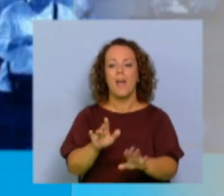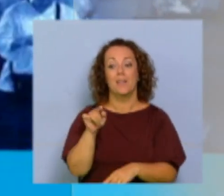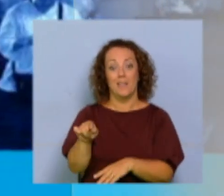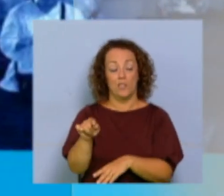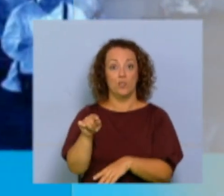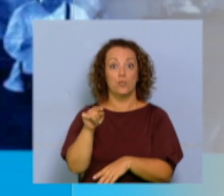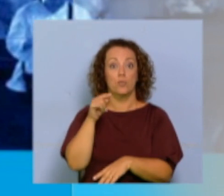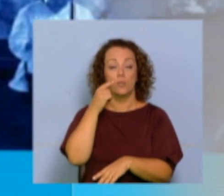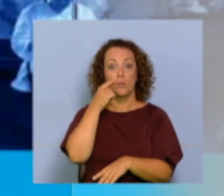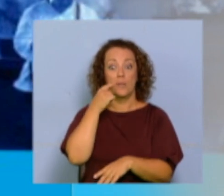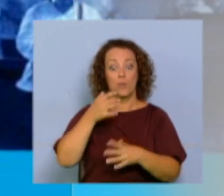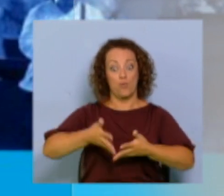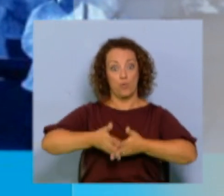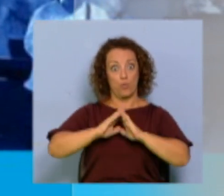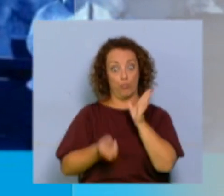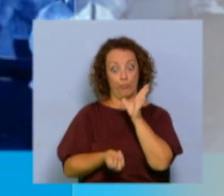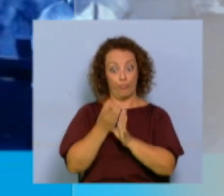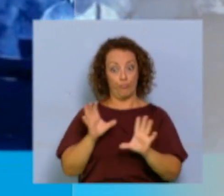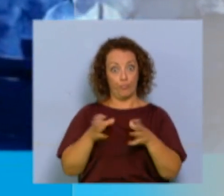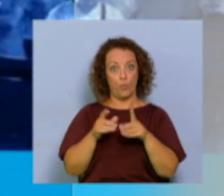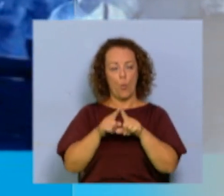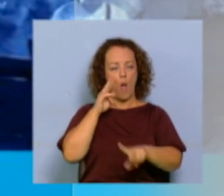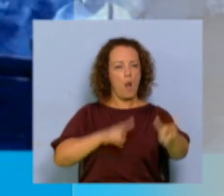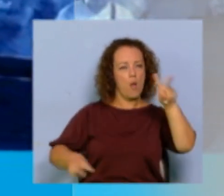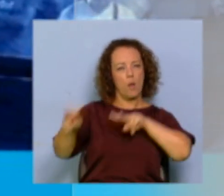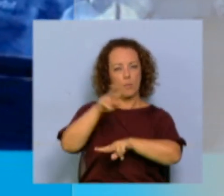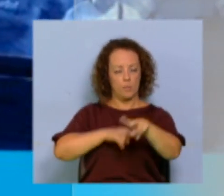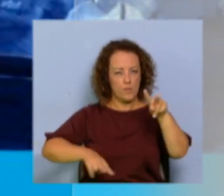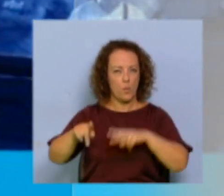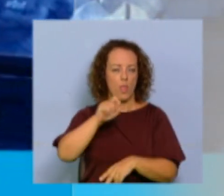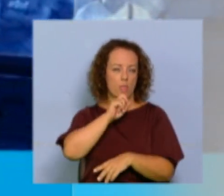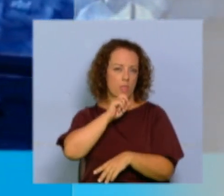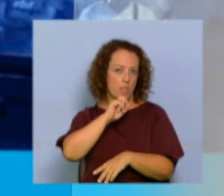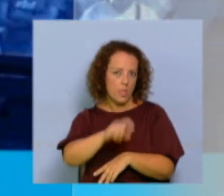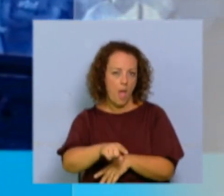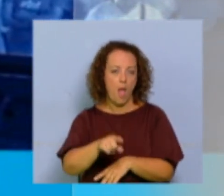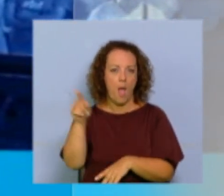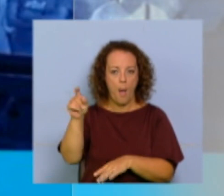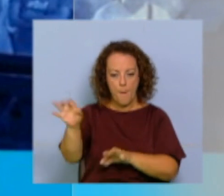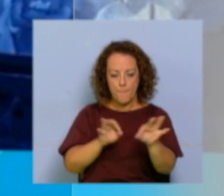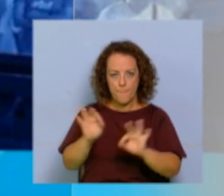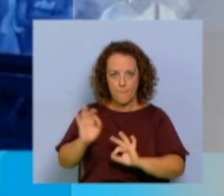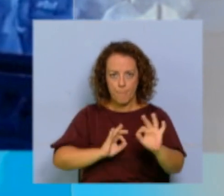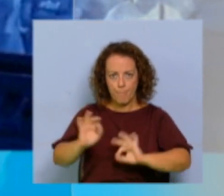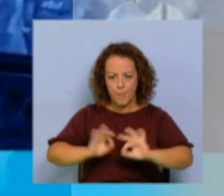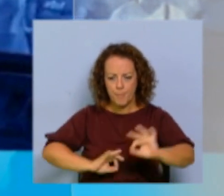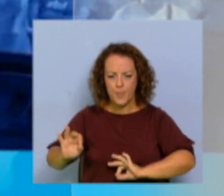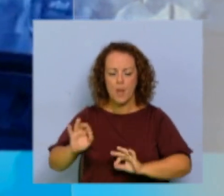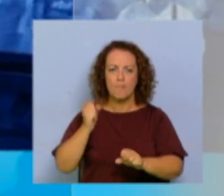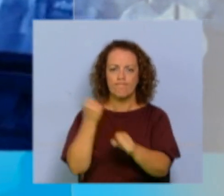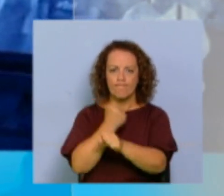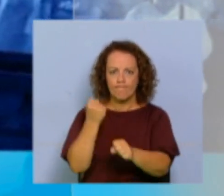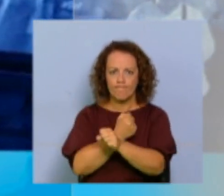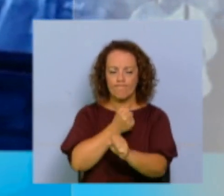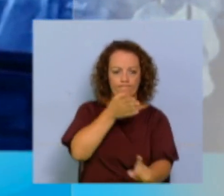observatório, conseguem perceber também e direcionar a ação e a presença dos